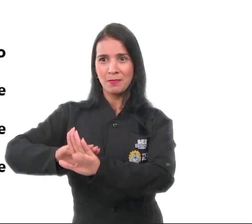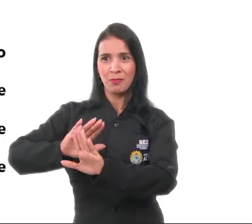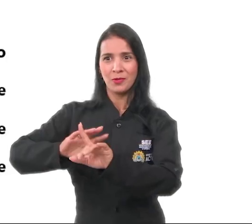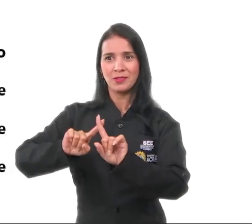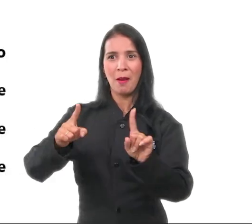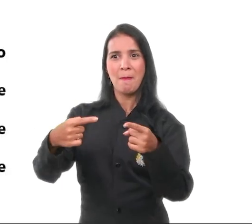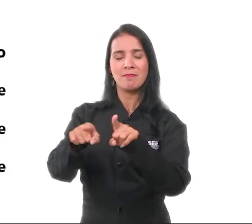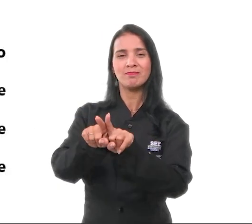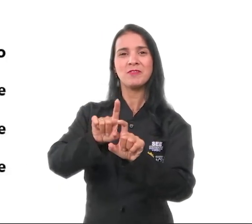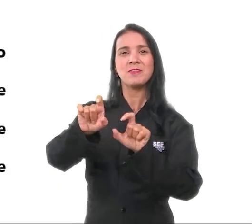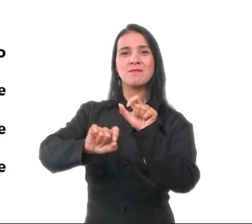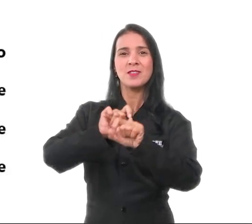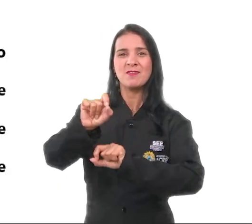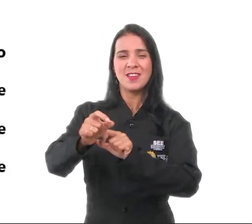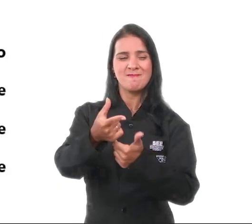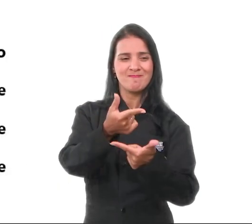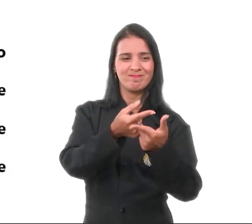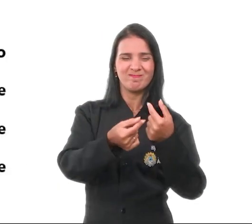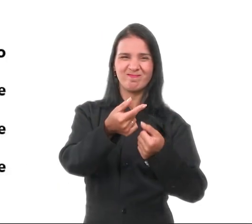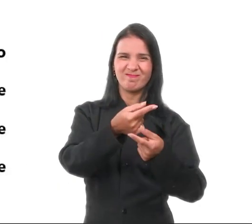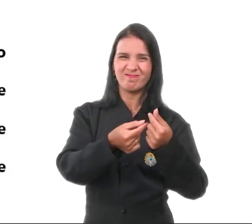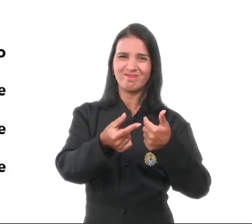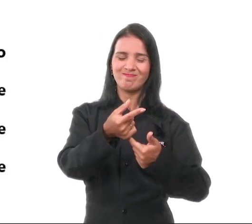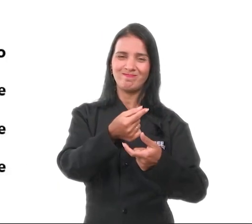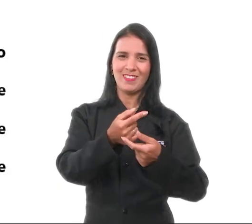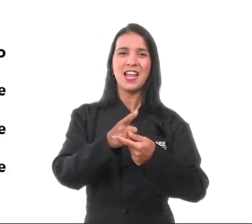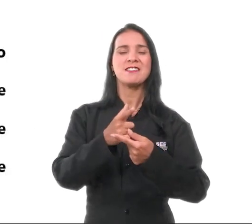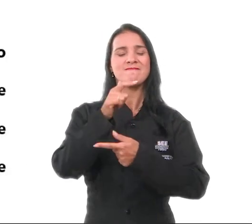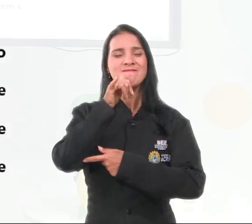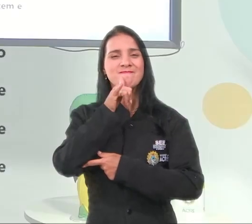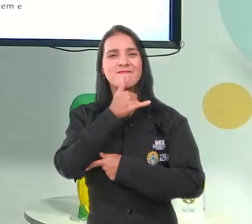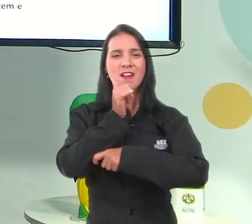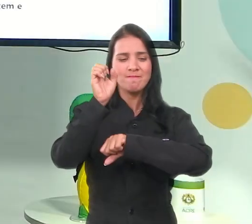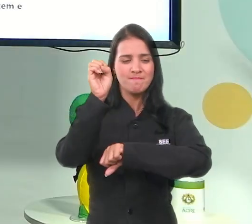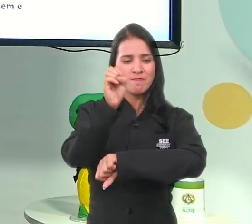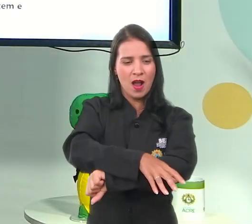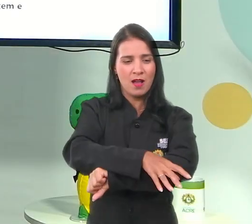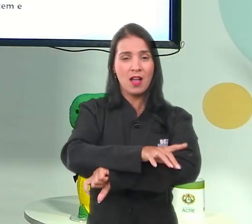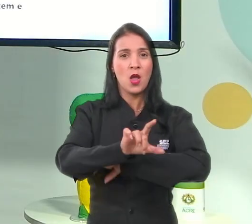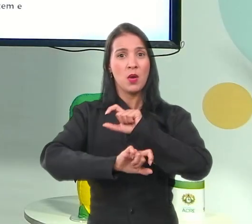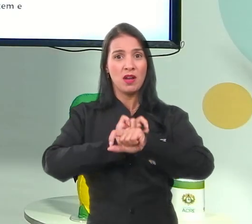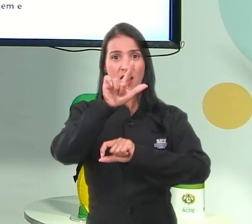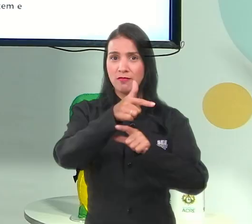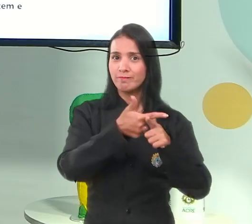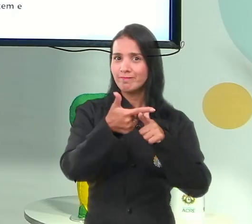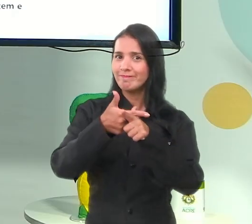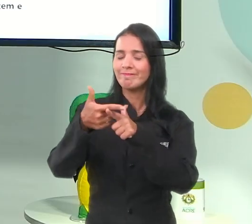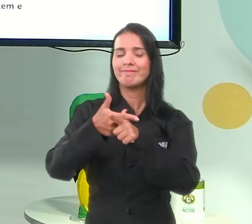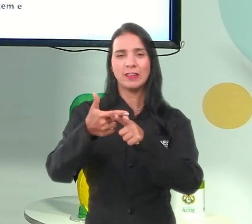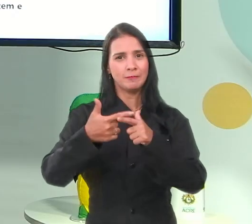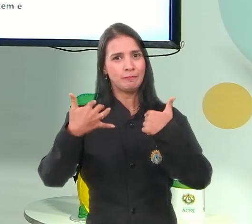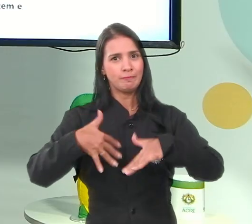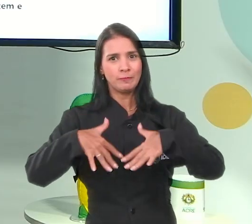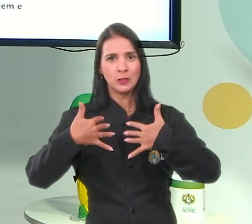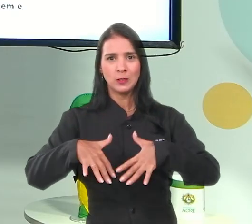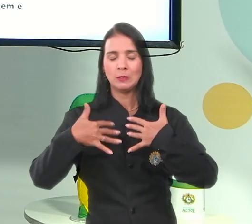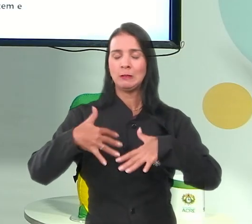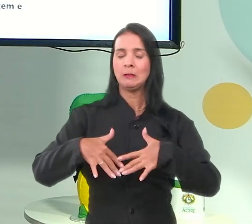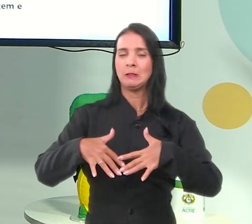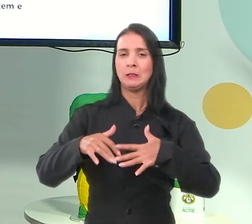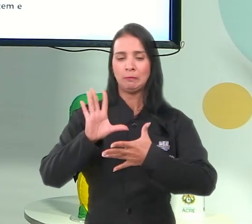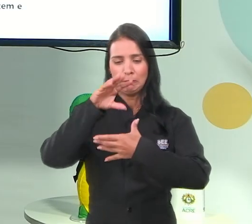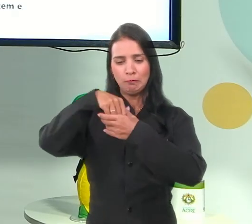passando. E, infelizmente, a corrupção ela é um problema muito grave existente na